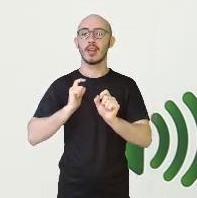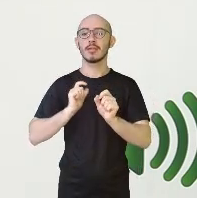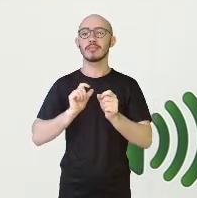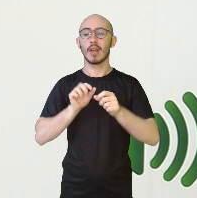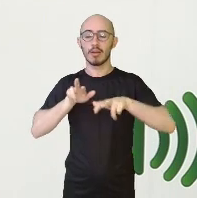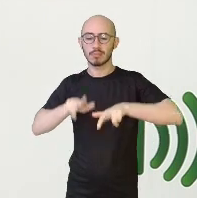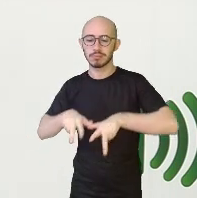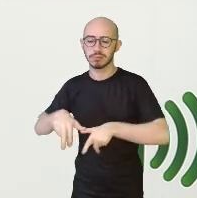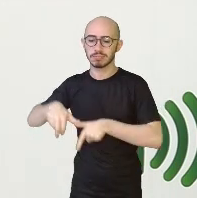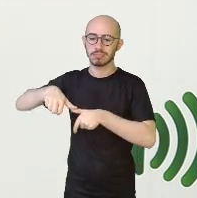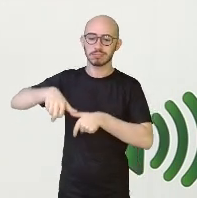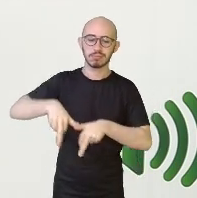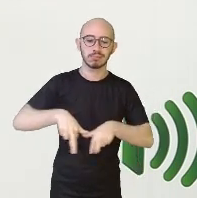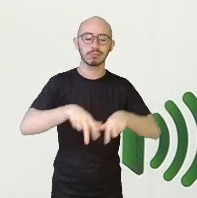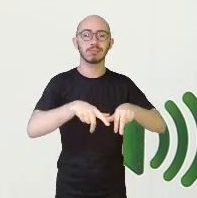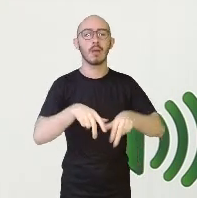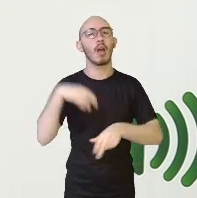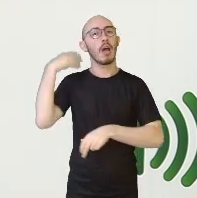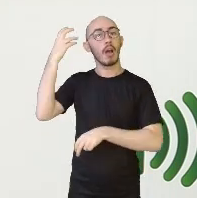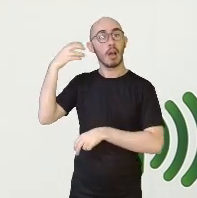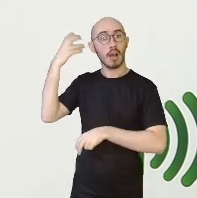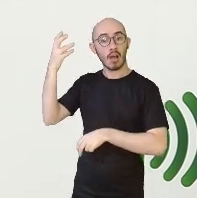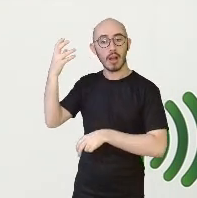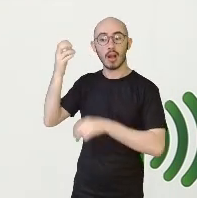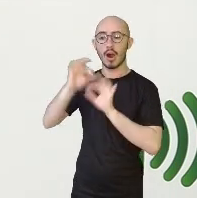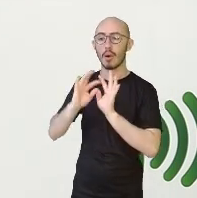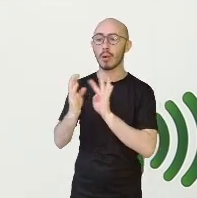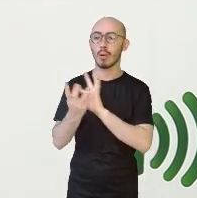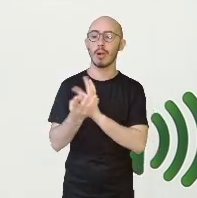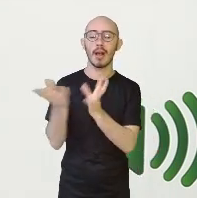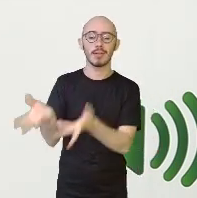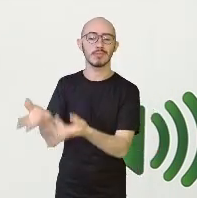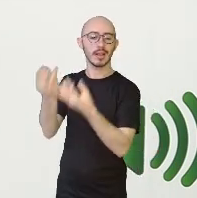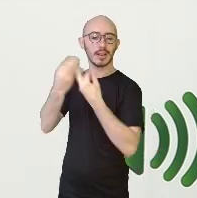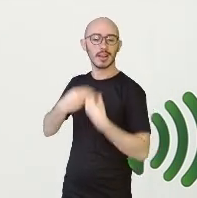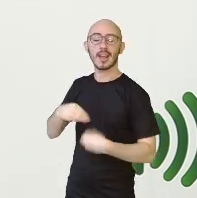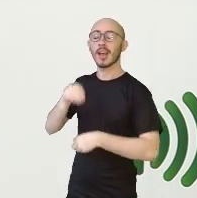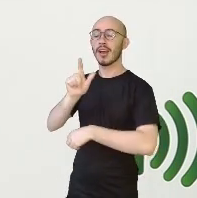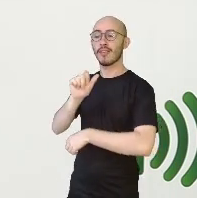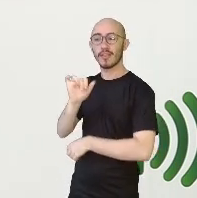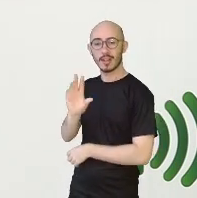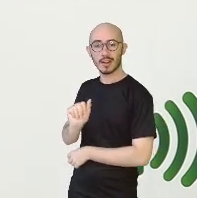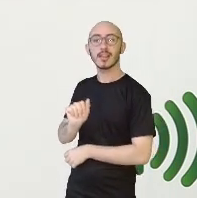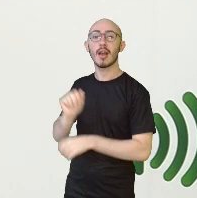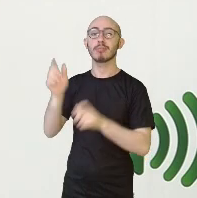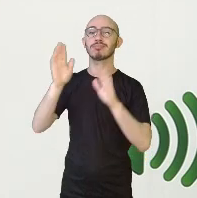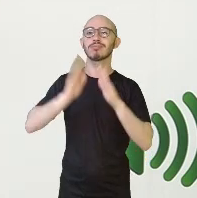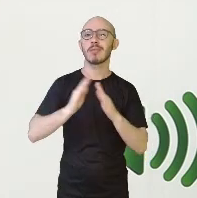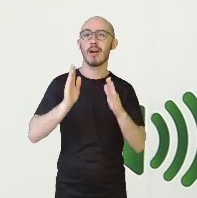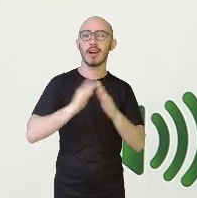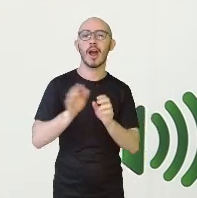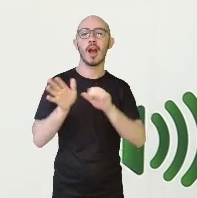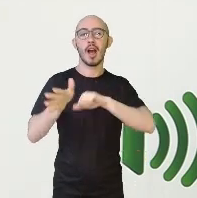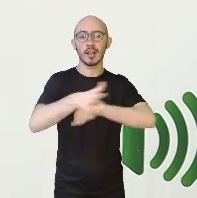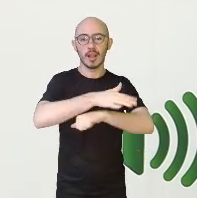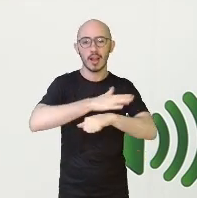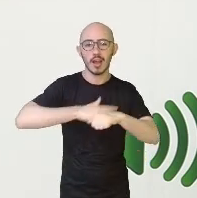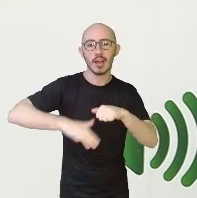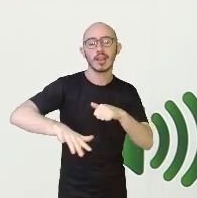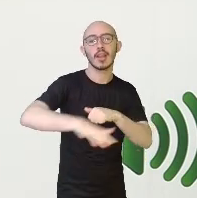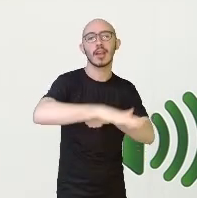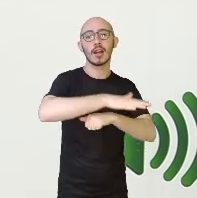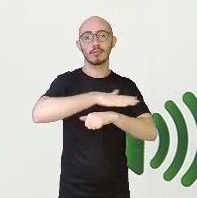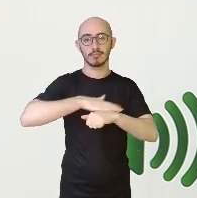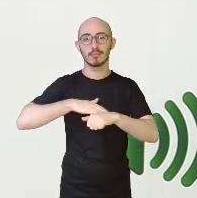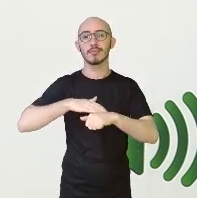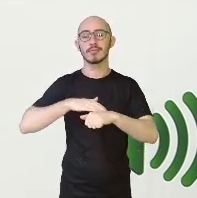foi Lia, que mora na ilha de Itamaracá. Pois é, a ciranda. Será que tem algum movimento parecido com o